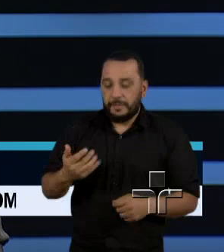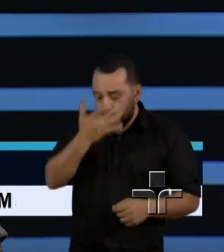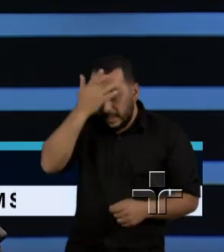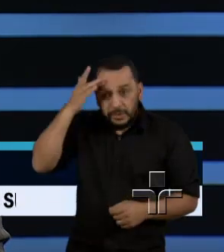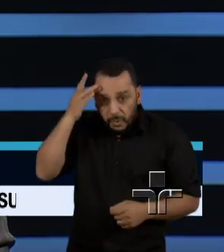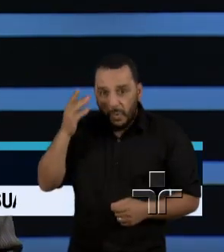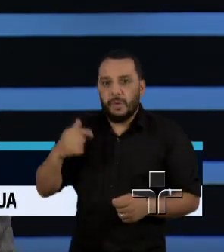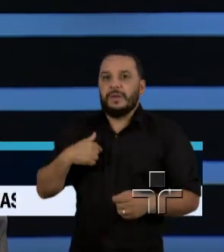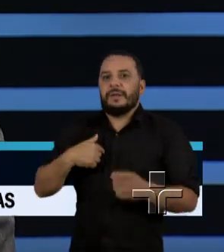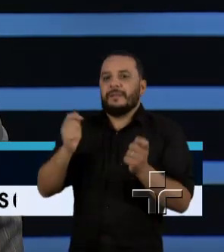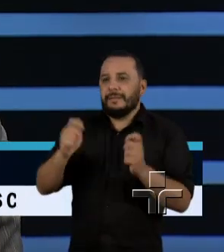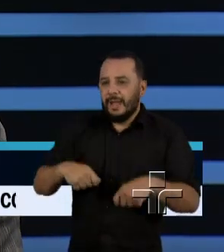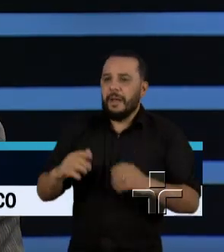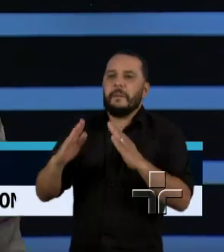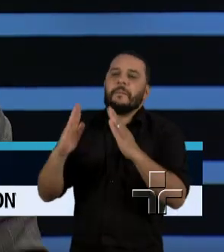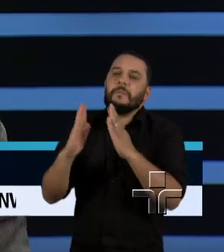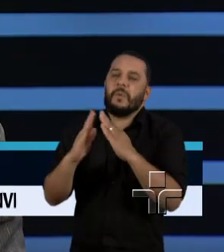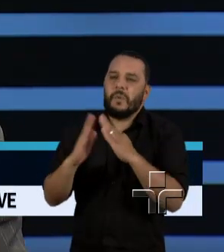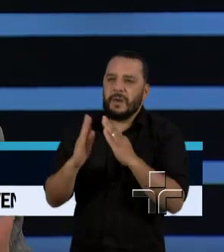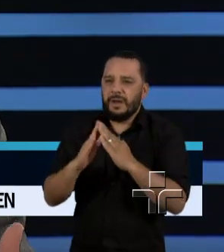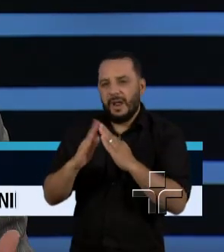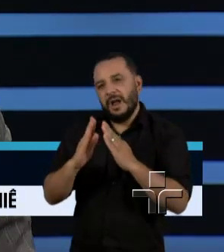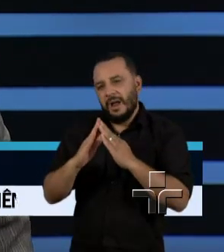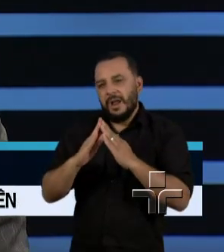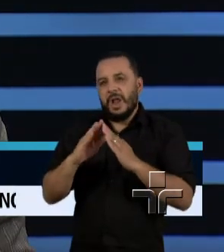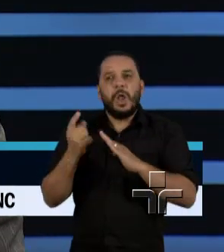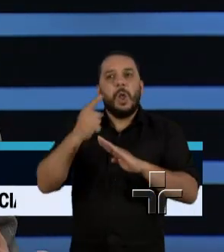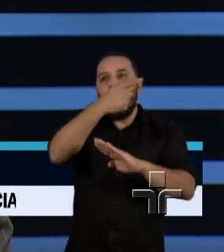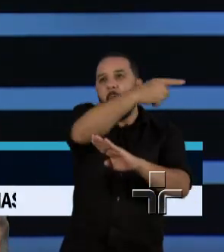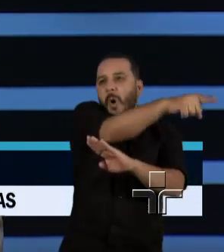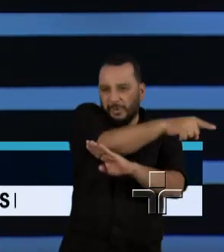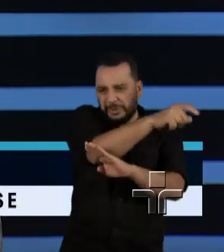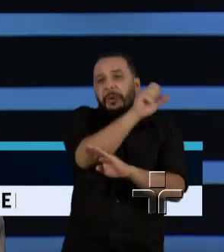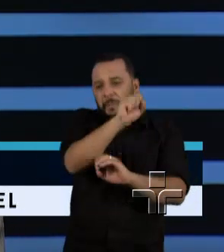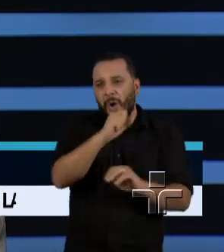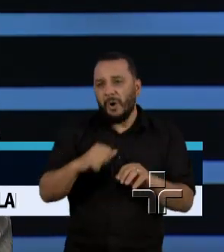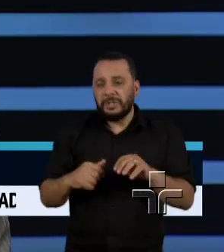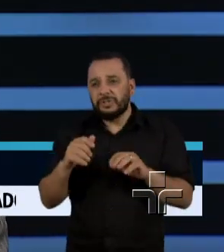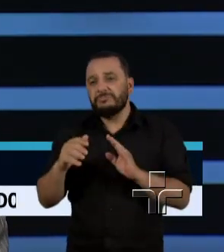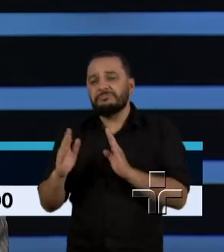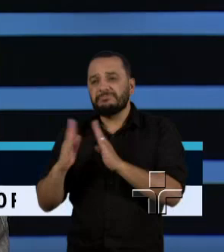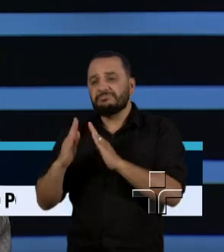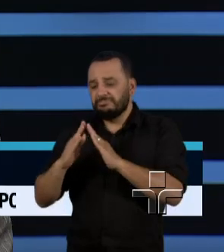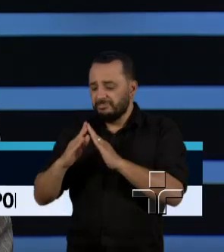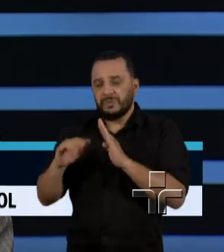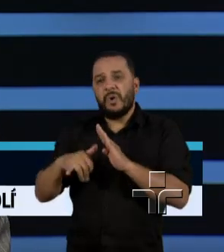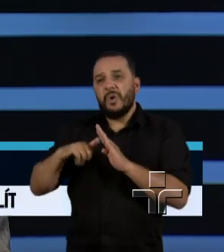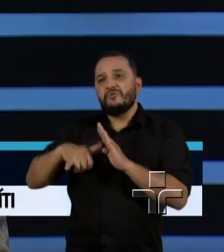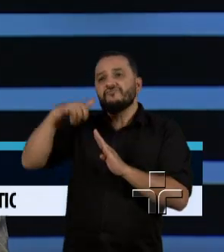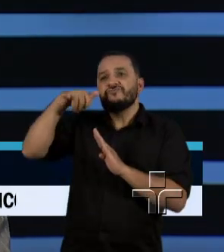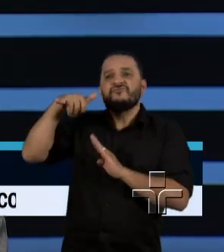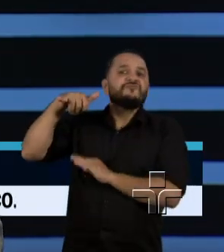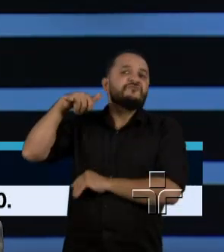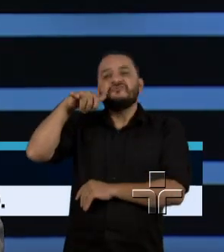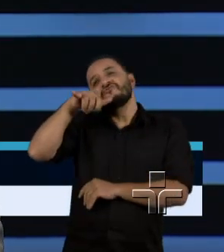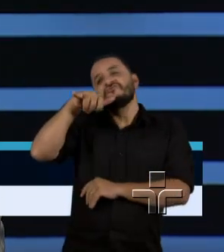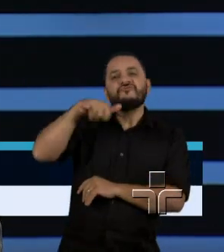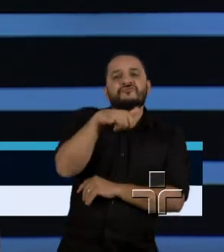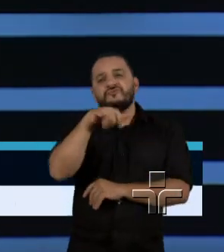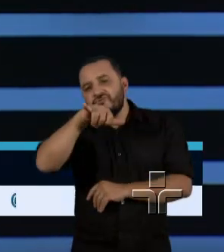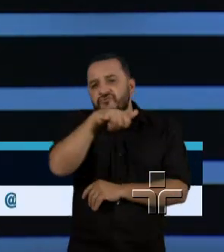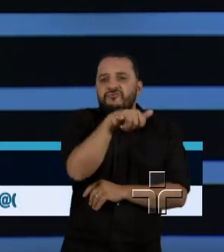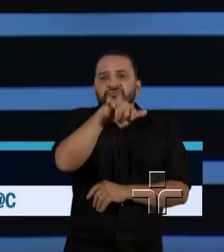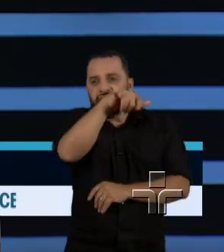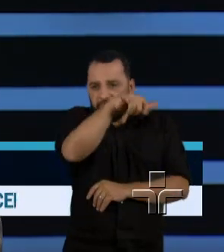poder morar em distâncias maiores do seu trabalho, mas ter o caminho até o